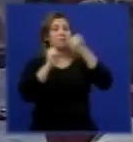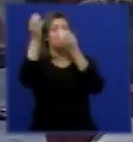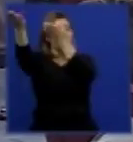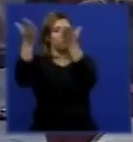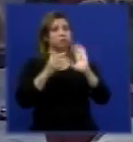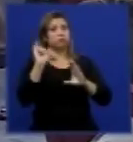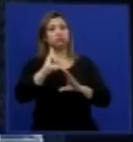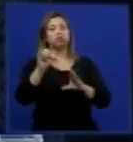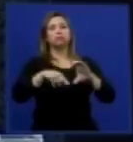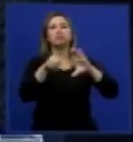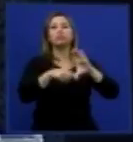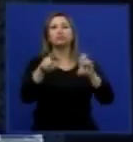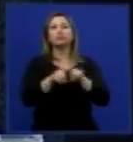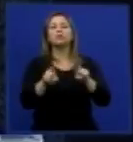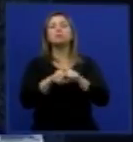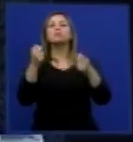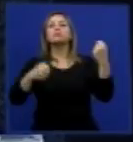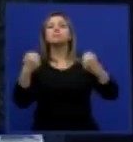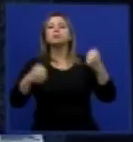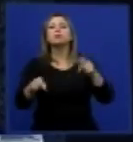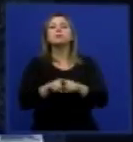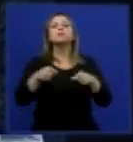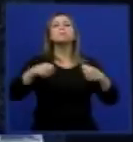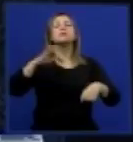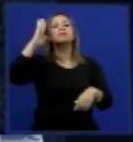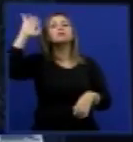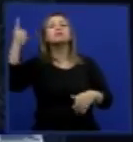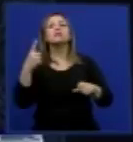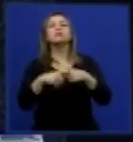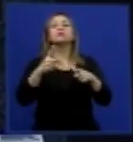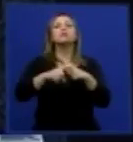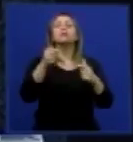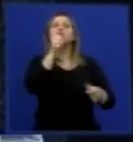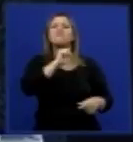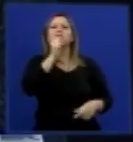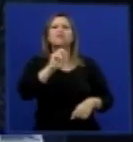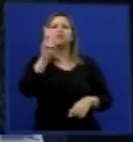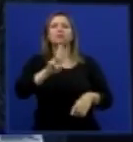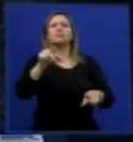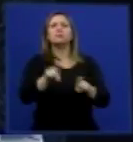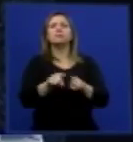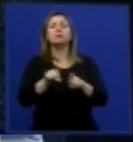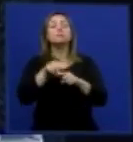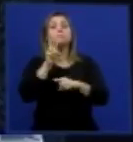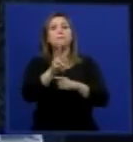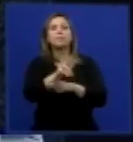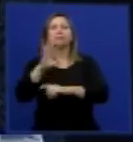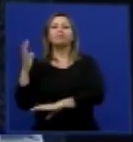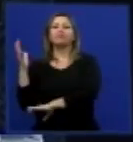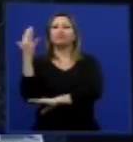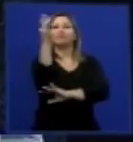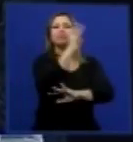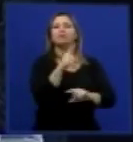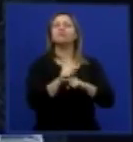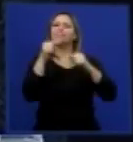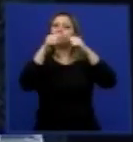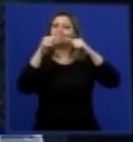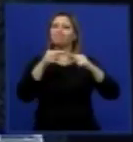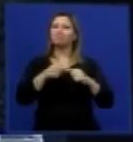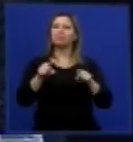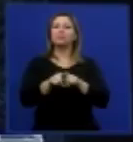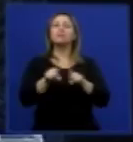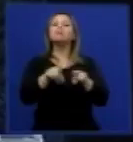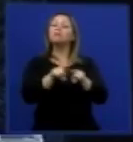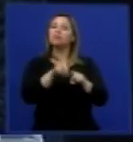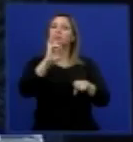desenvolvessem alternativas tecnológicas de eliminação de pneus velhos de forma mentalmente adequada como também para que o